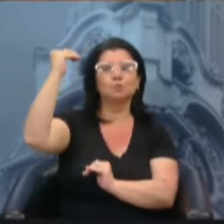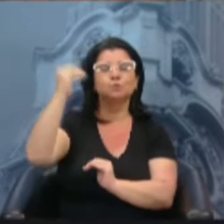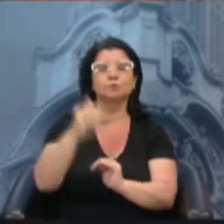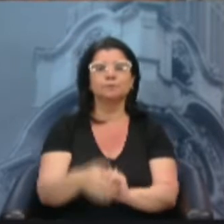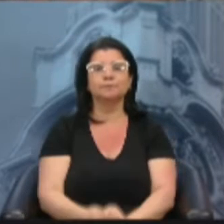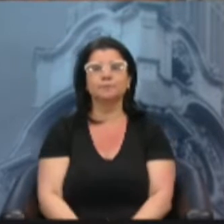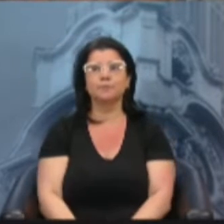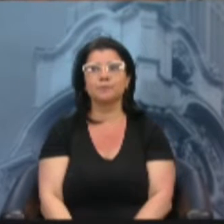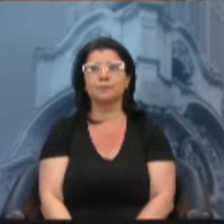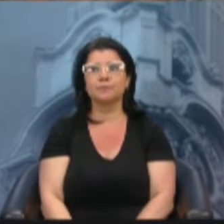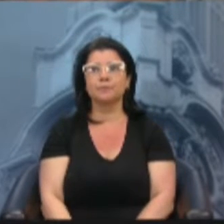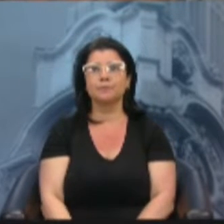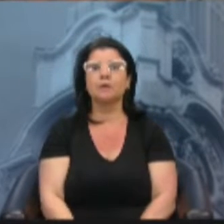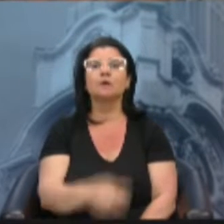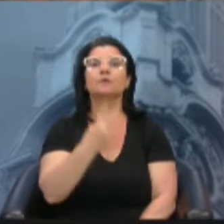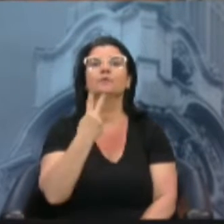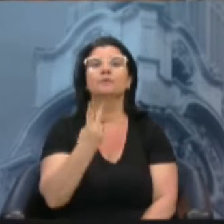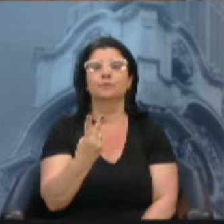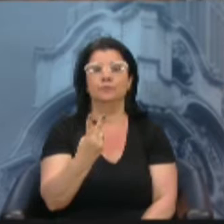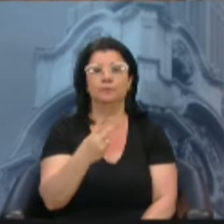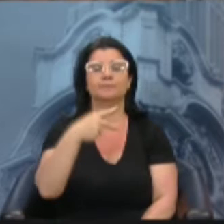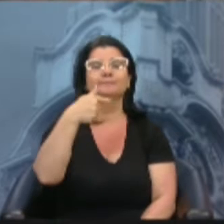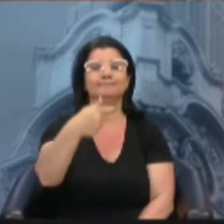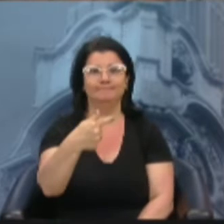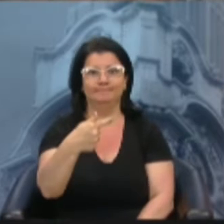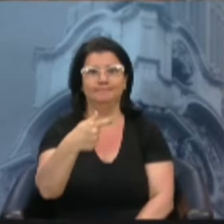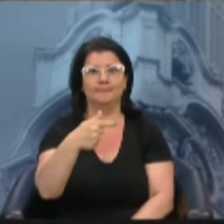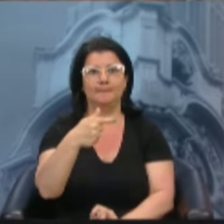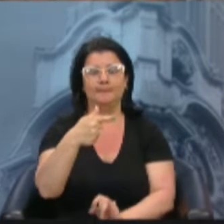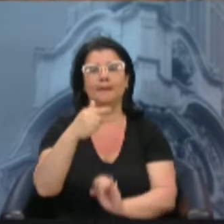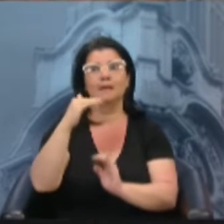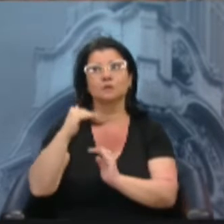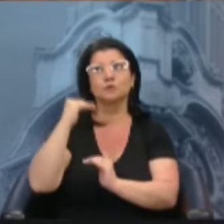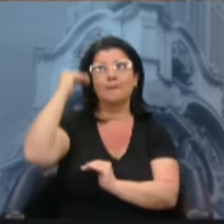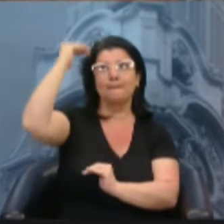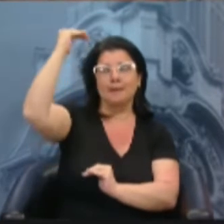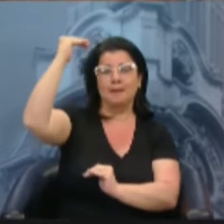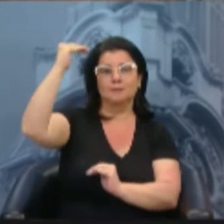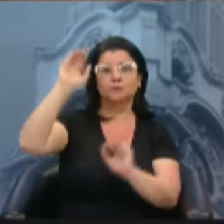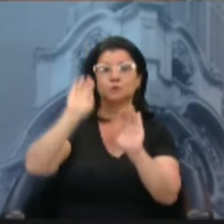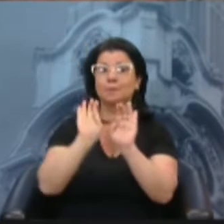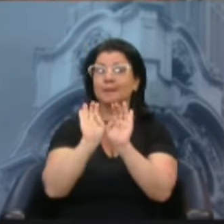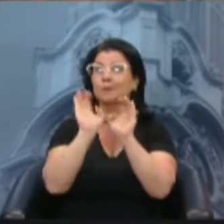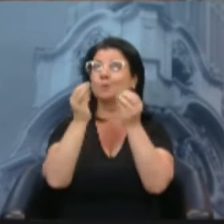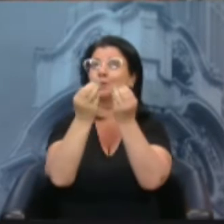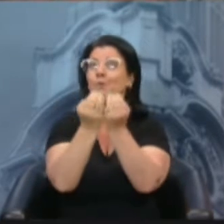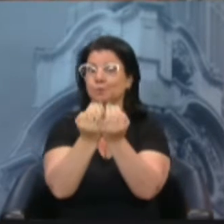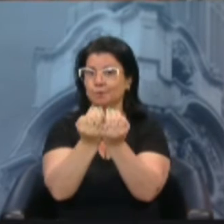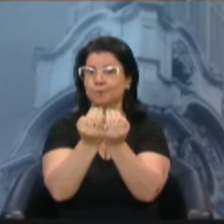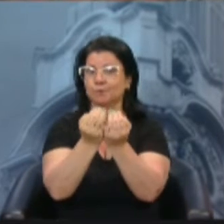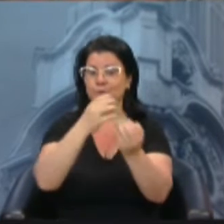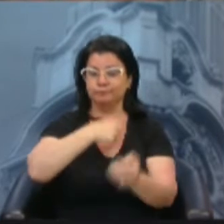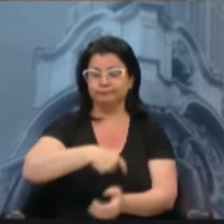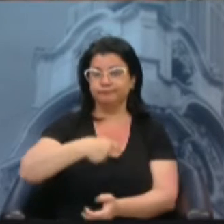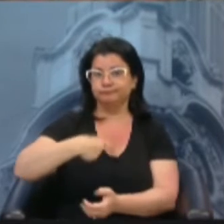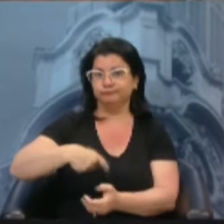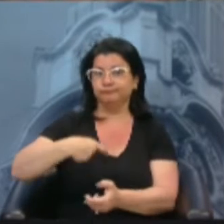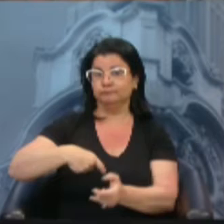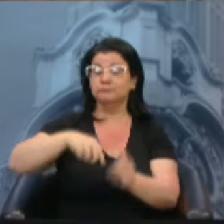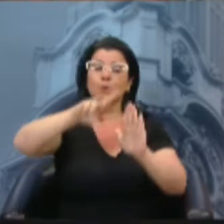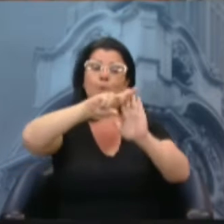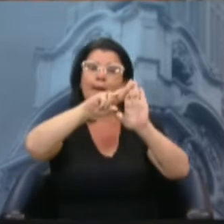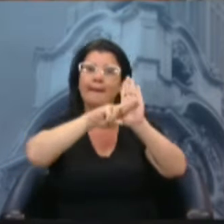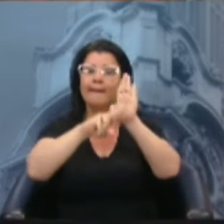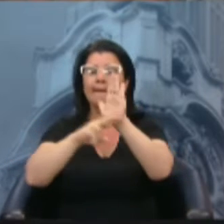seria de 27 metros. Isso para o Estádio Olímpico. Então, ou seja, segue a regra padrão,